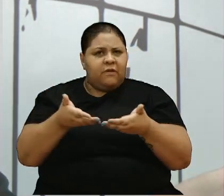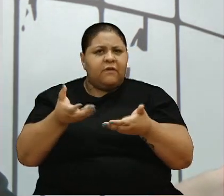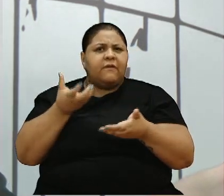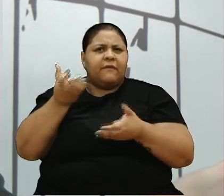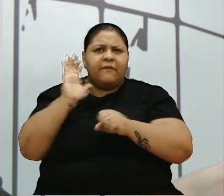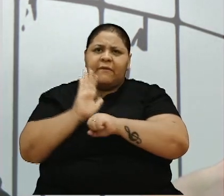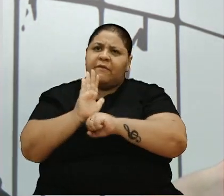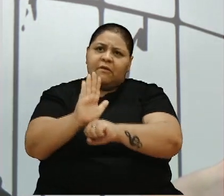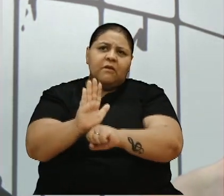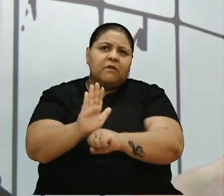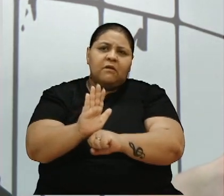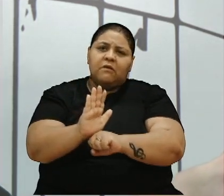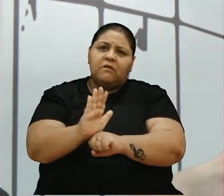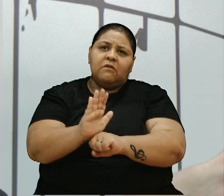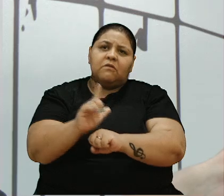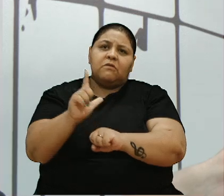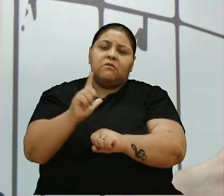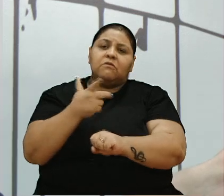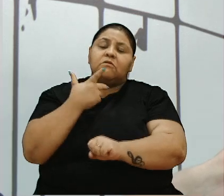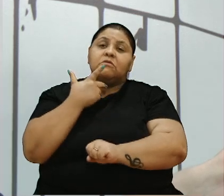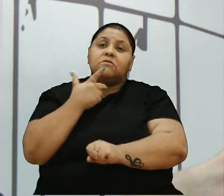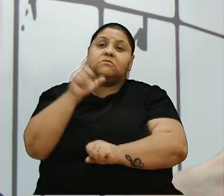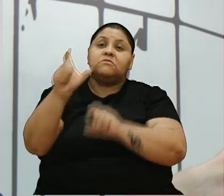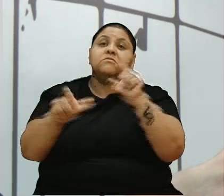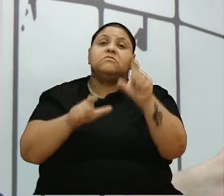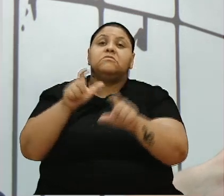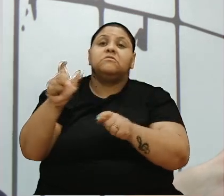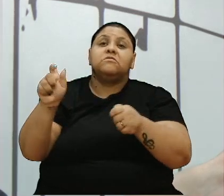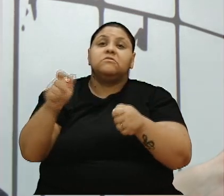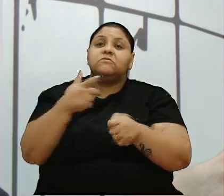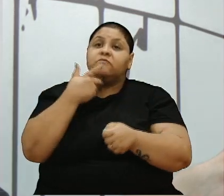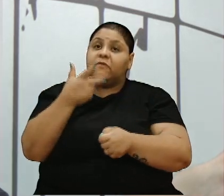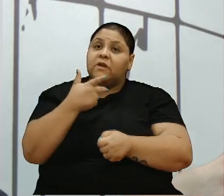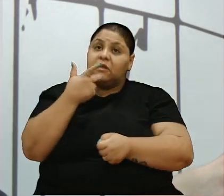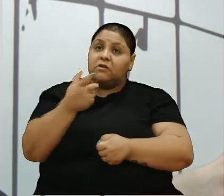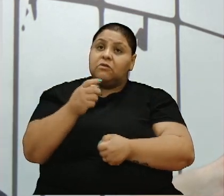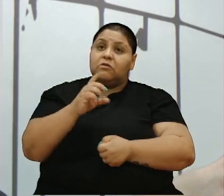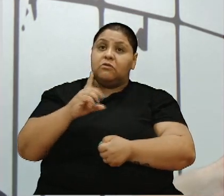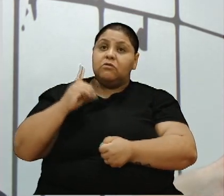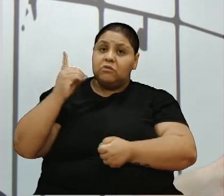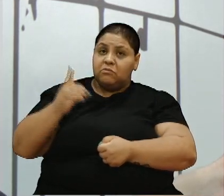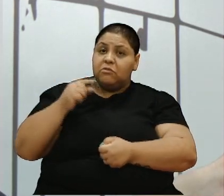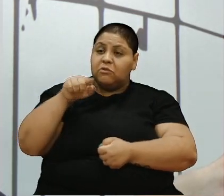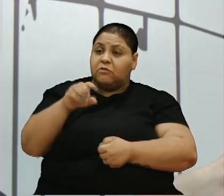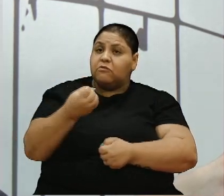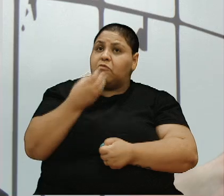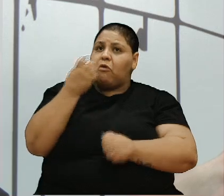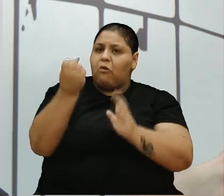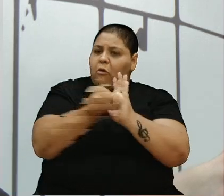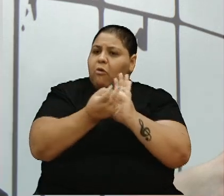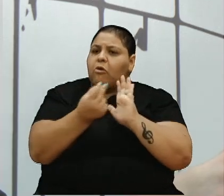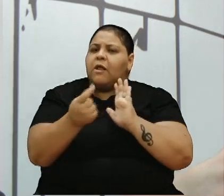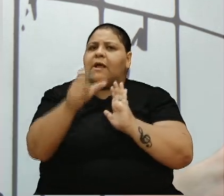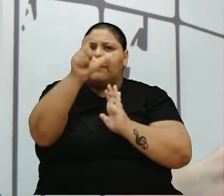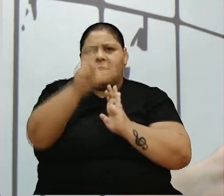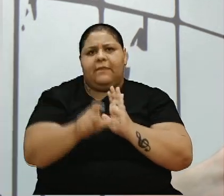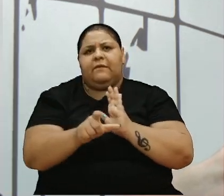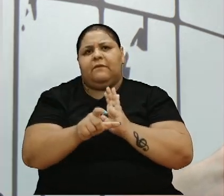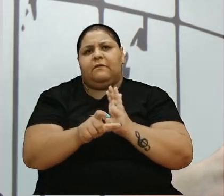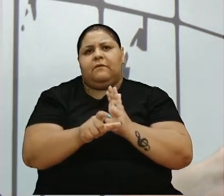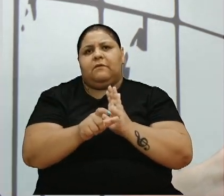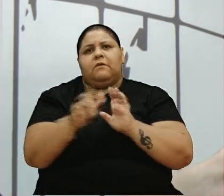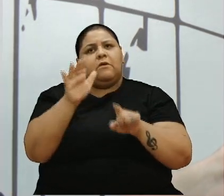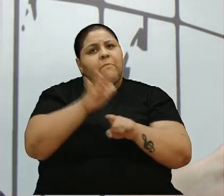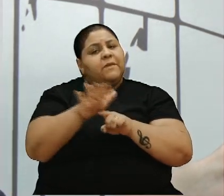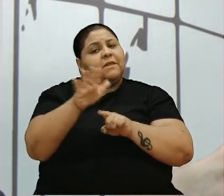coisa comum de todas, vai estar falando, as pessoas vão estar falando bem até do deputado do nosso partido. Isso é uma coisa boa, é um legado que a pessoa deixa, é uma demanda antiga